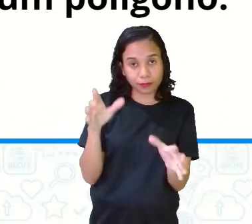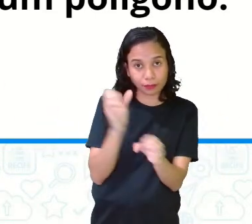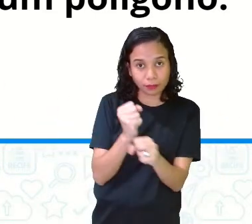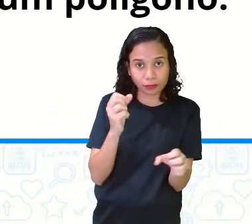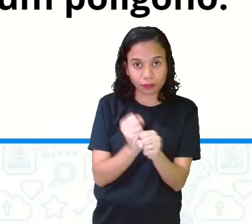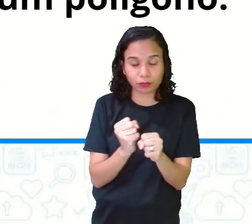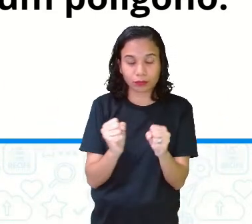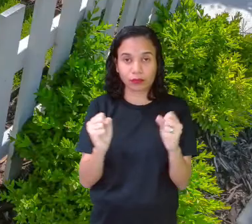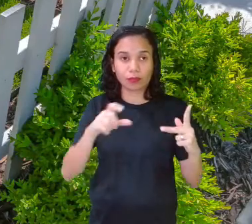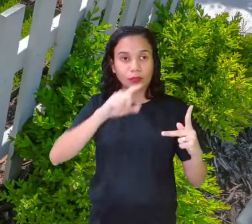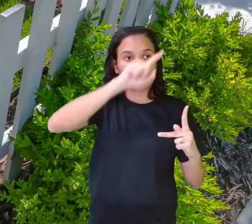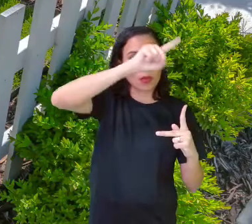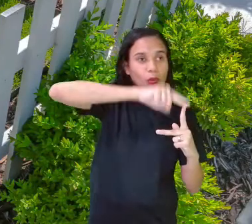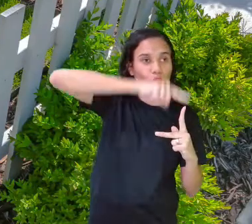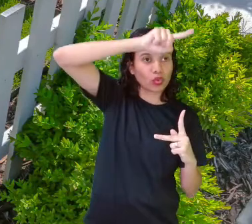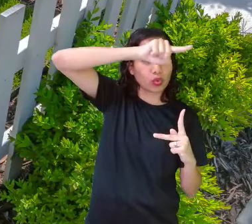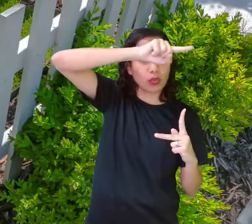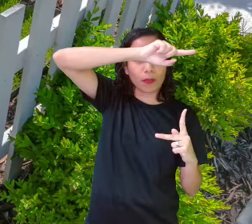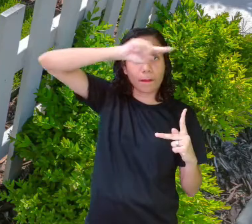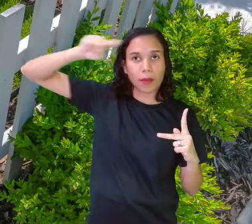dos lados de um